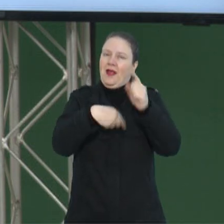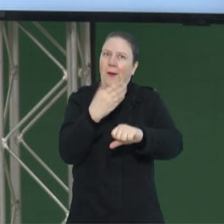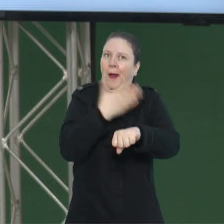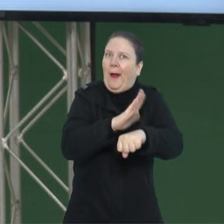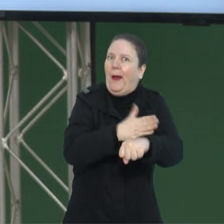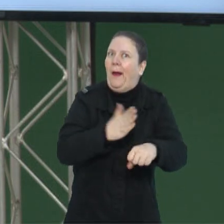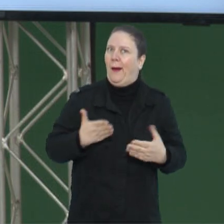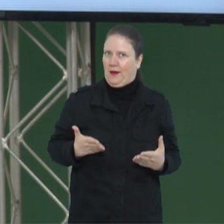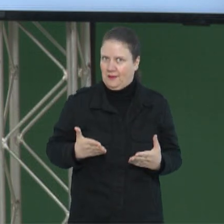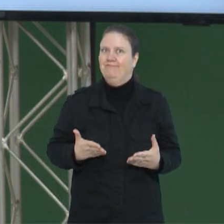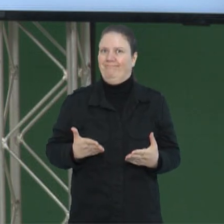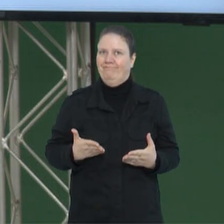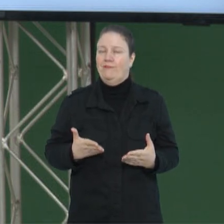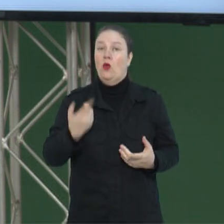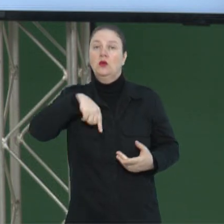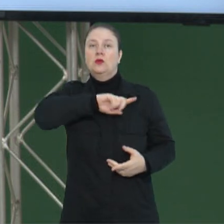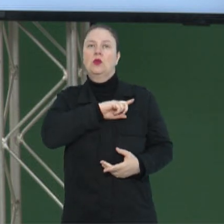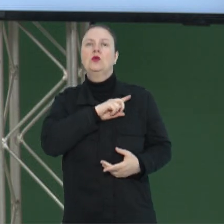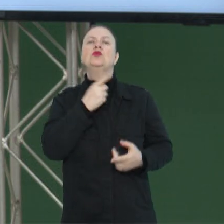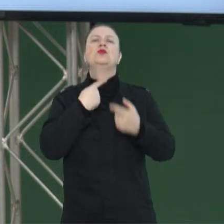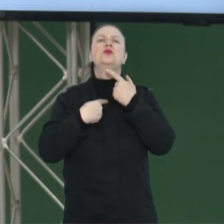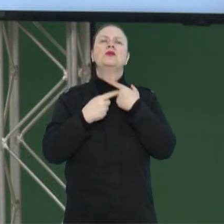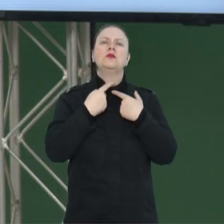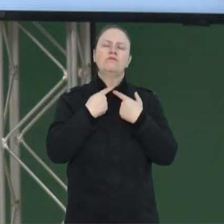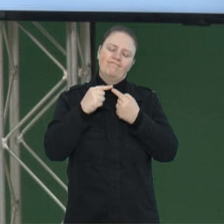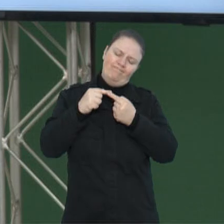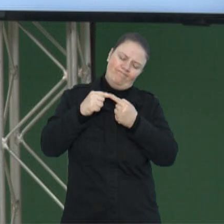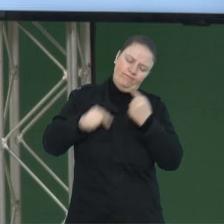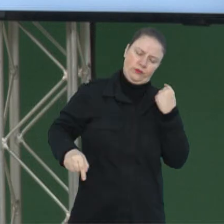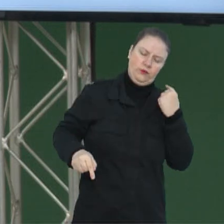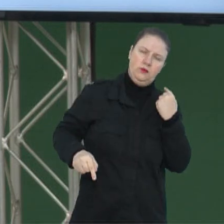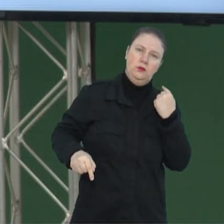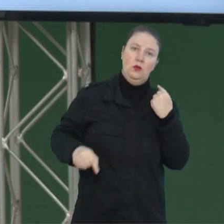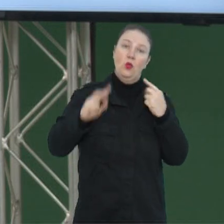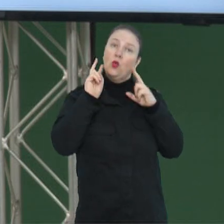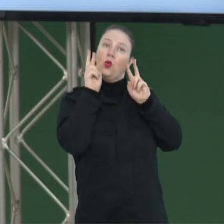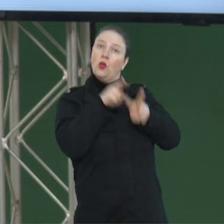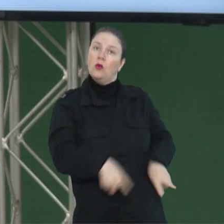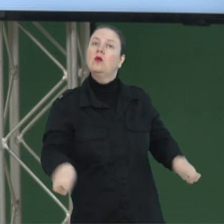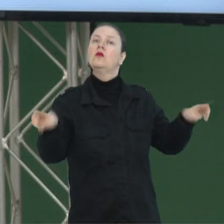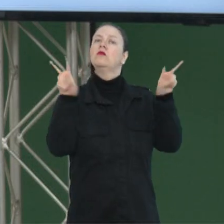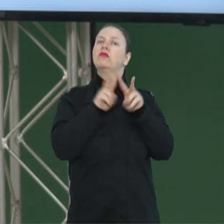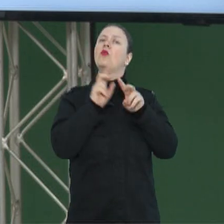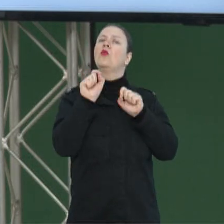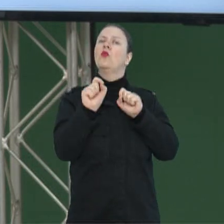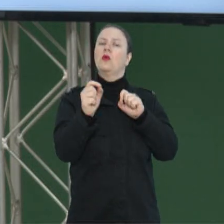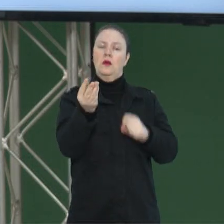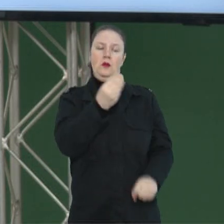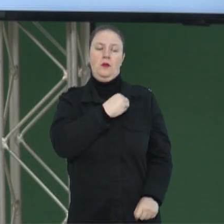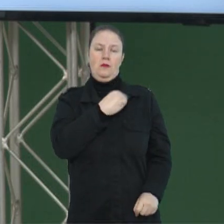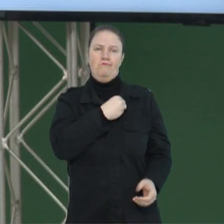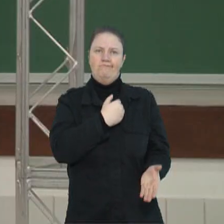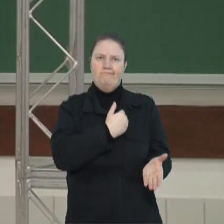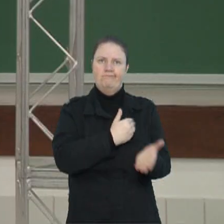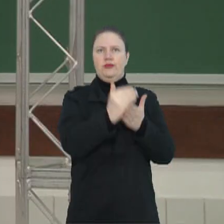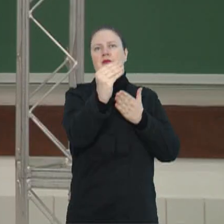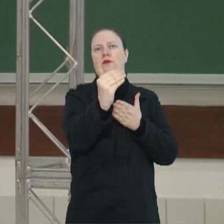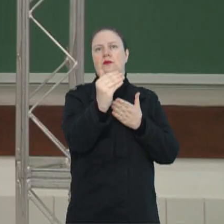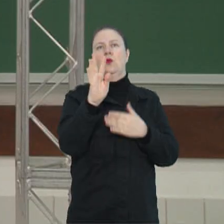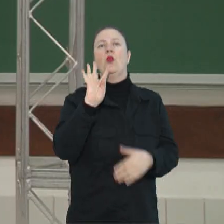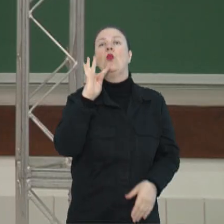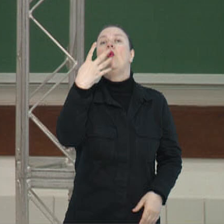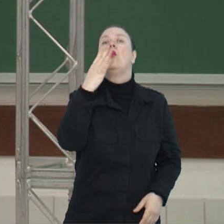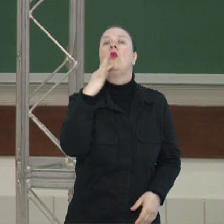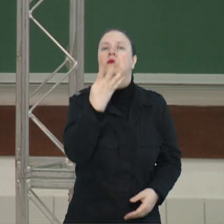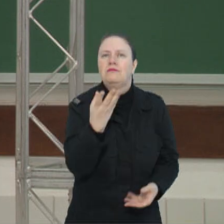E nossos desejos, portanto, já estariam corrompidos a partir dessa visão. Tá? Então, essa ideia do pecado original, isso do Agostinho, e a consequência, a ética